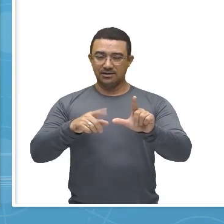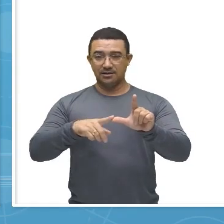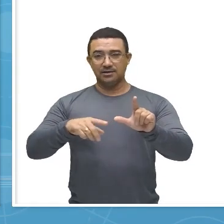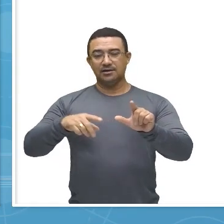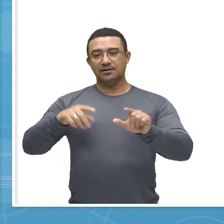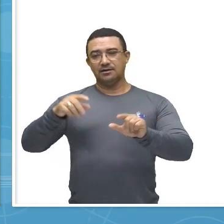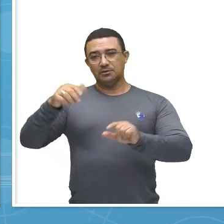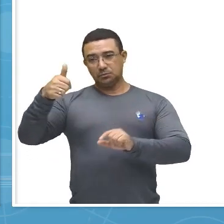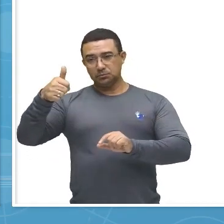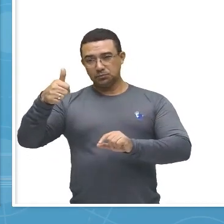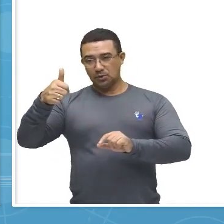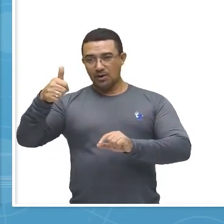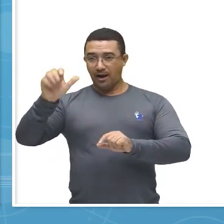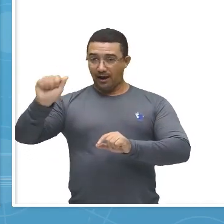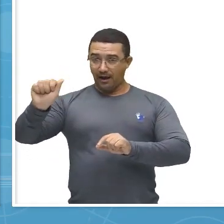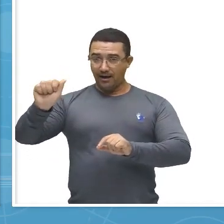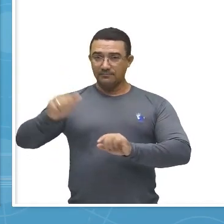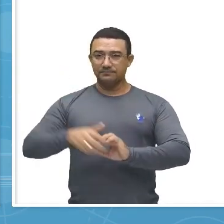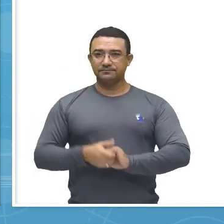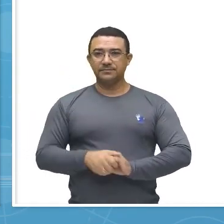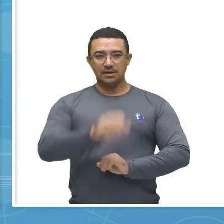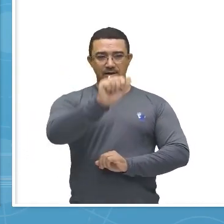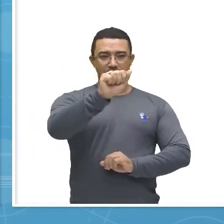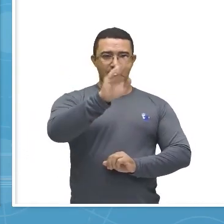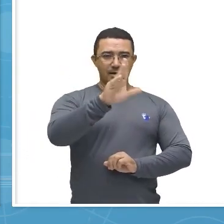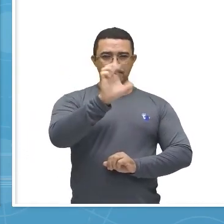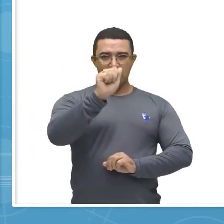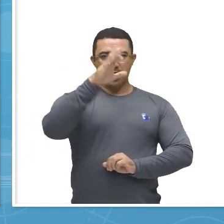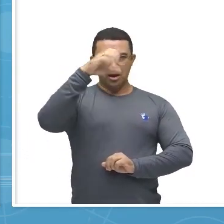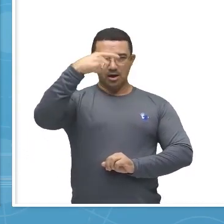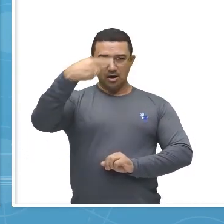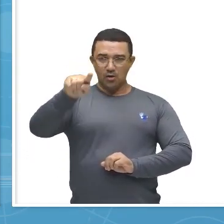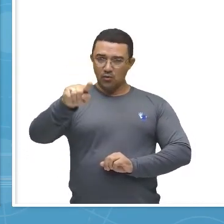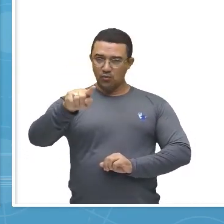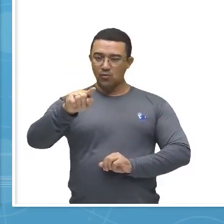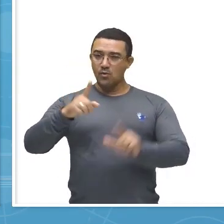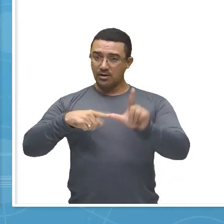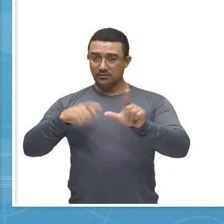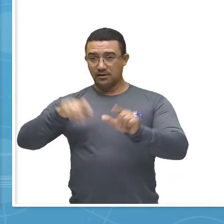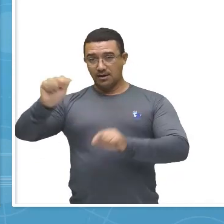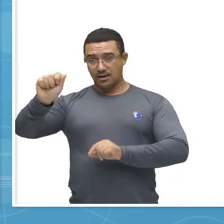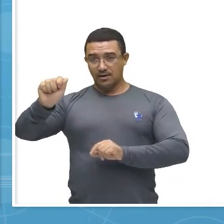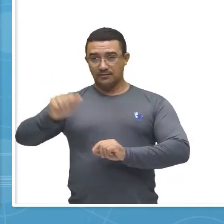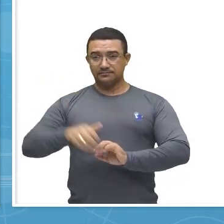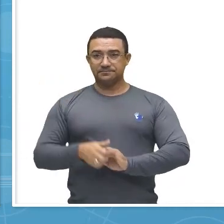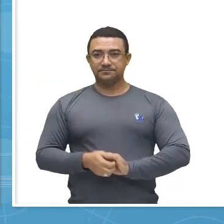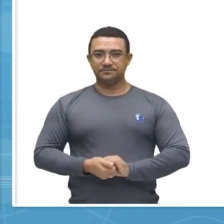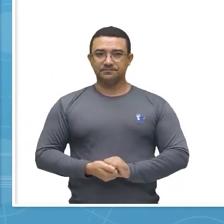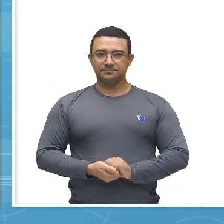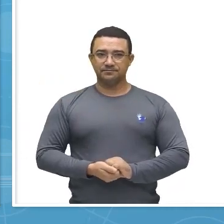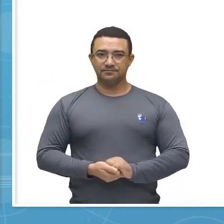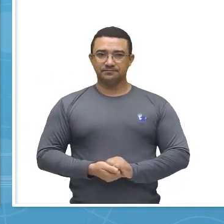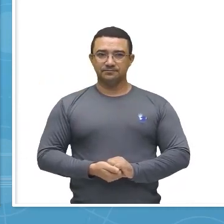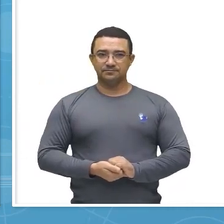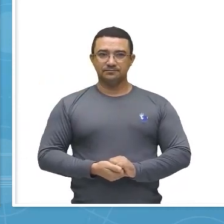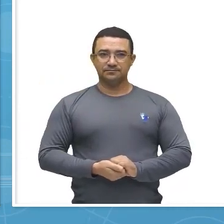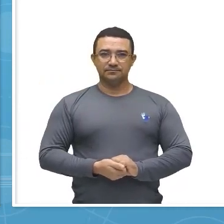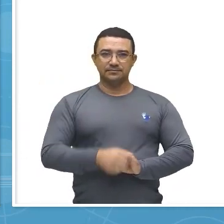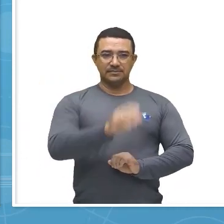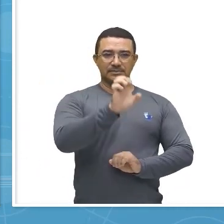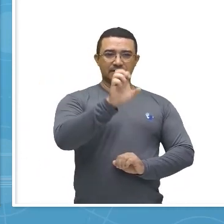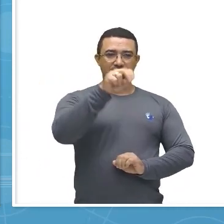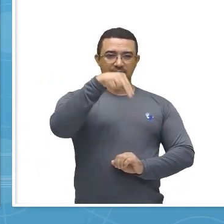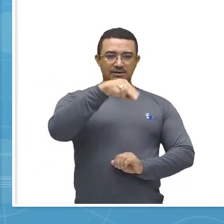letra A. O Abraão, letra A. Quem mais? Temos mais participação? Mais participação, a Enaira.